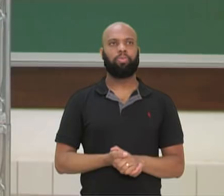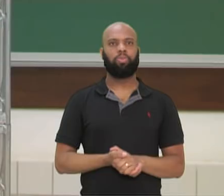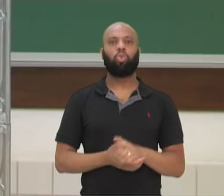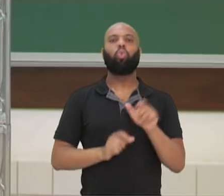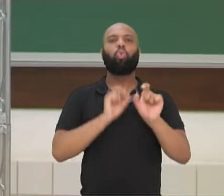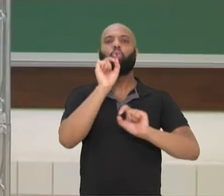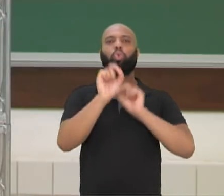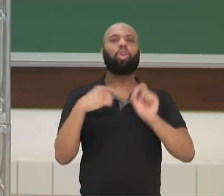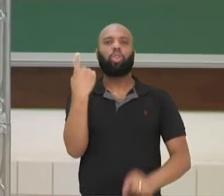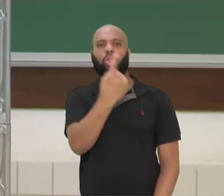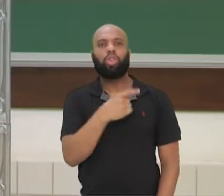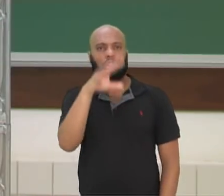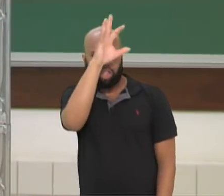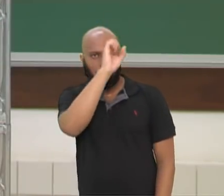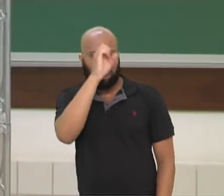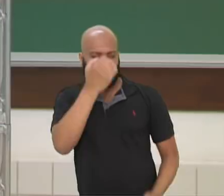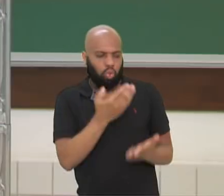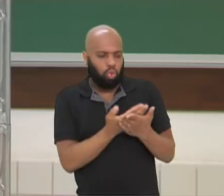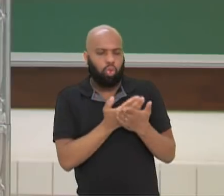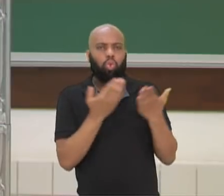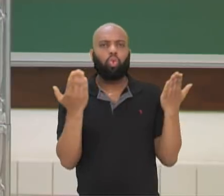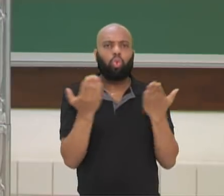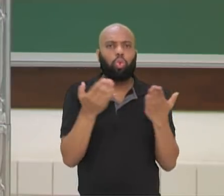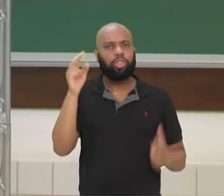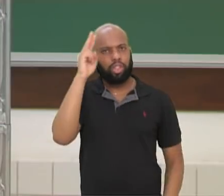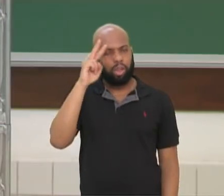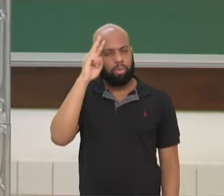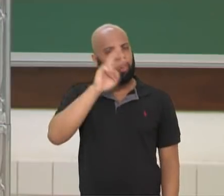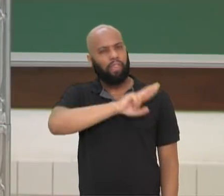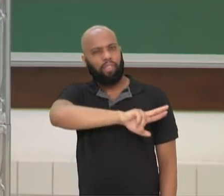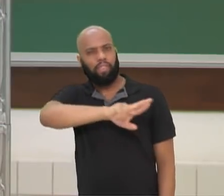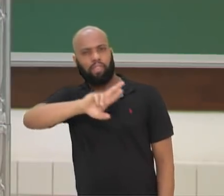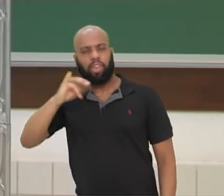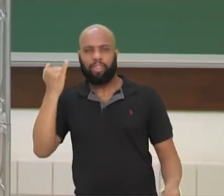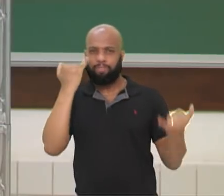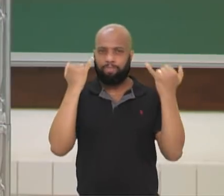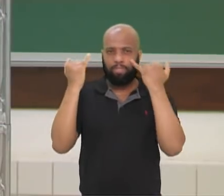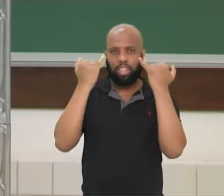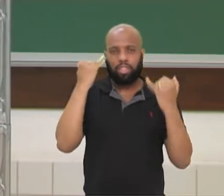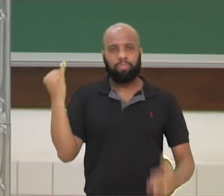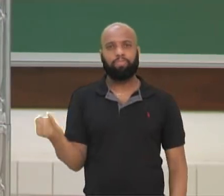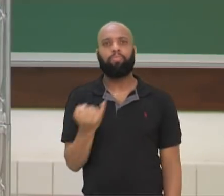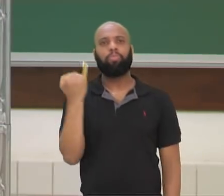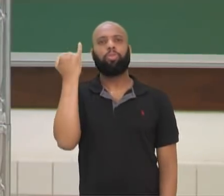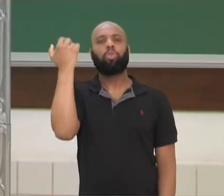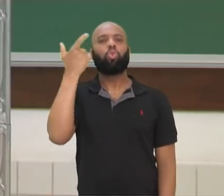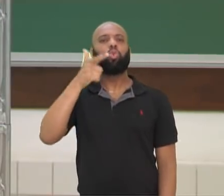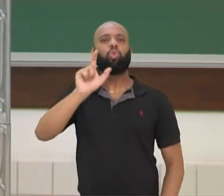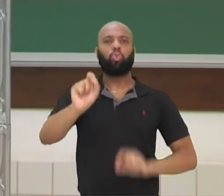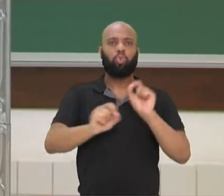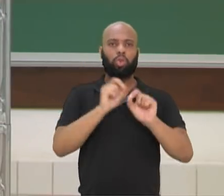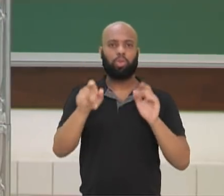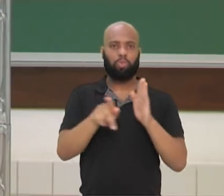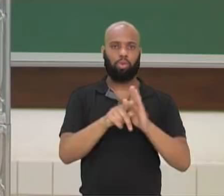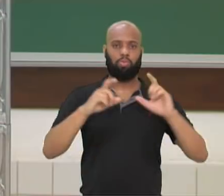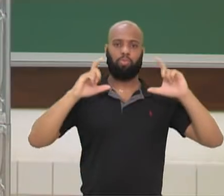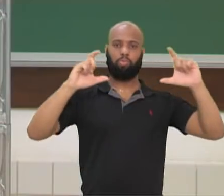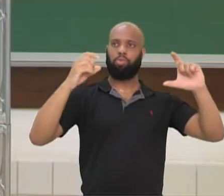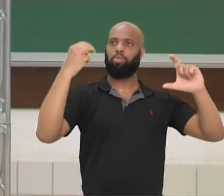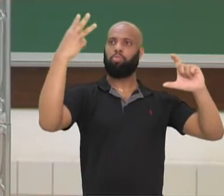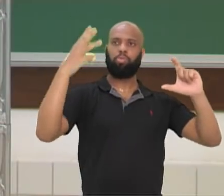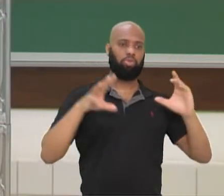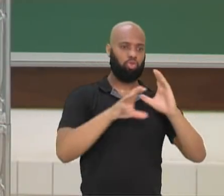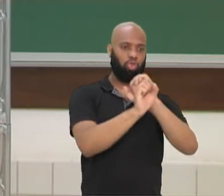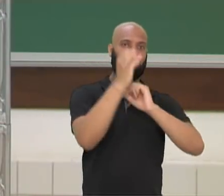O que nós aprendemos hoje? Hoje nós recordamos muitas informações importantes para chegar no cubo da soma.